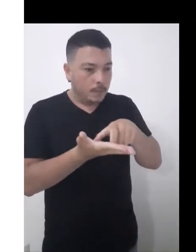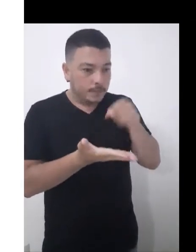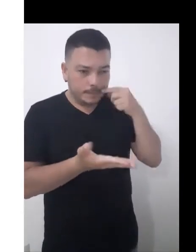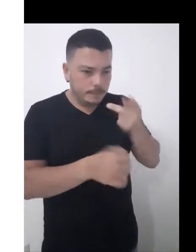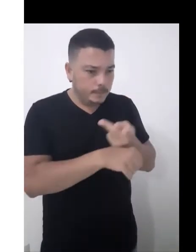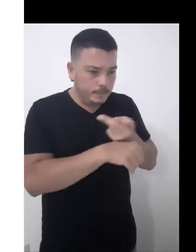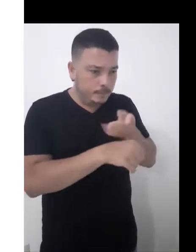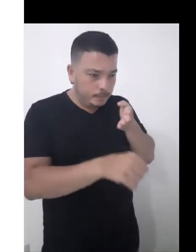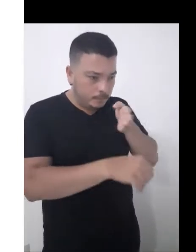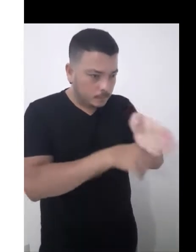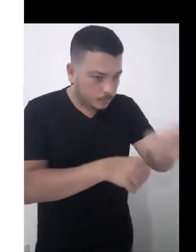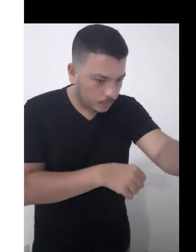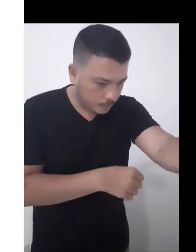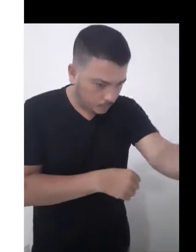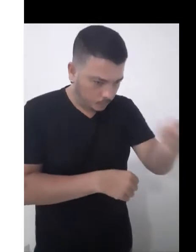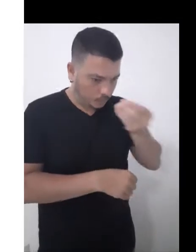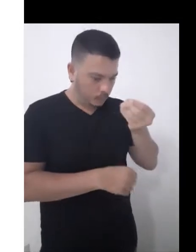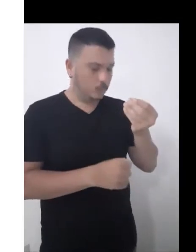devolver o dado.